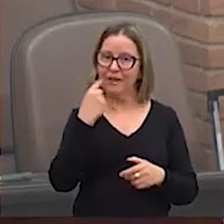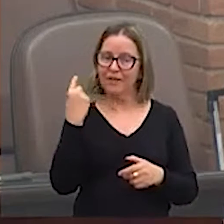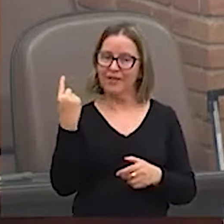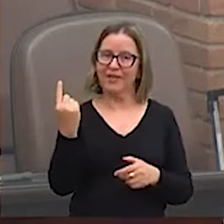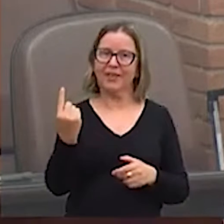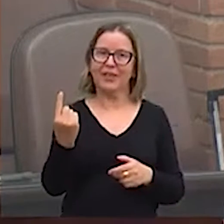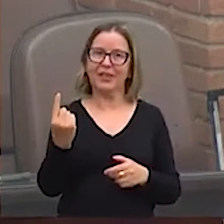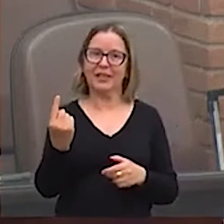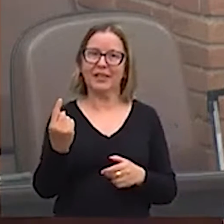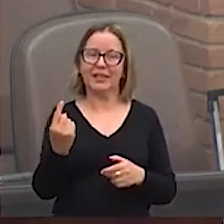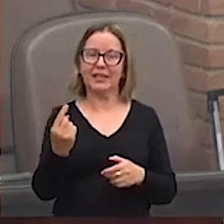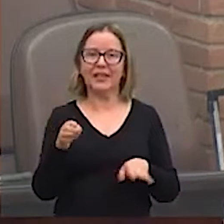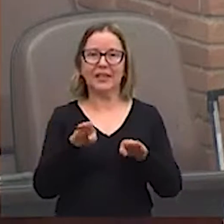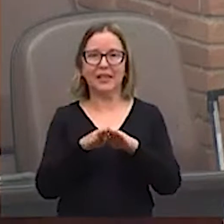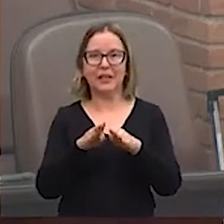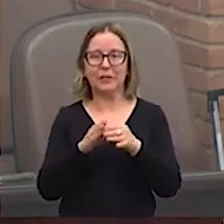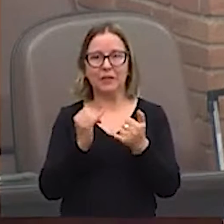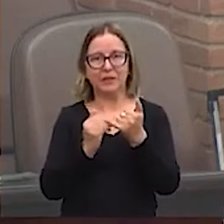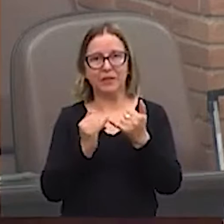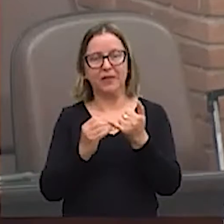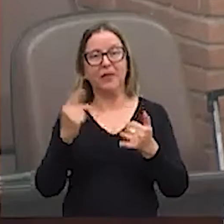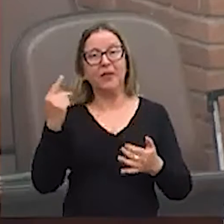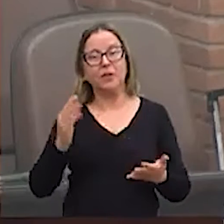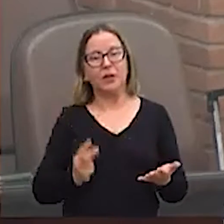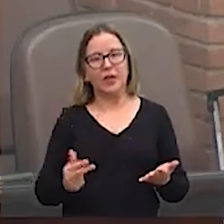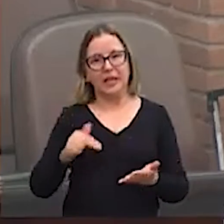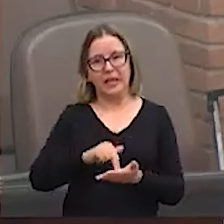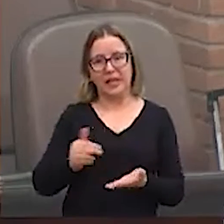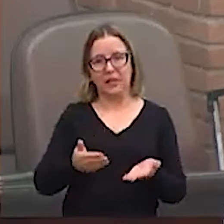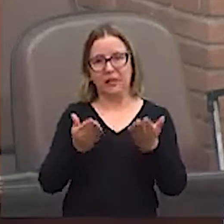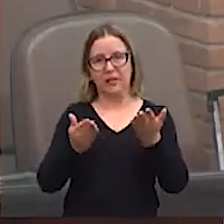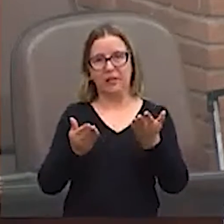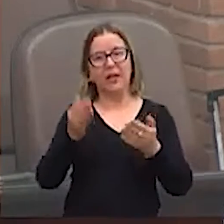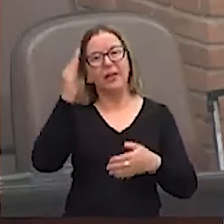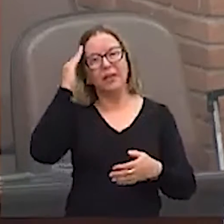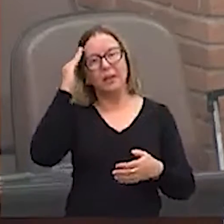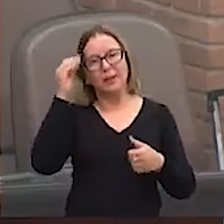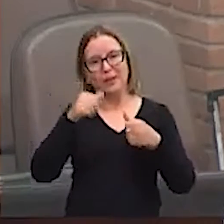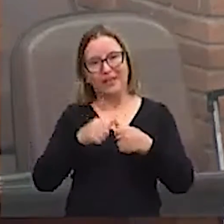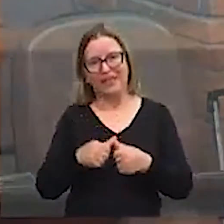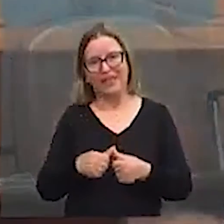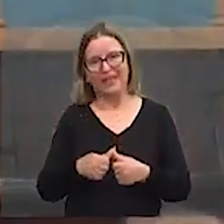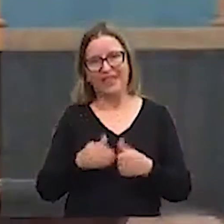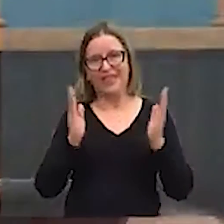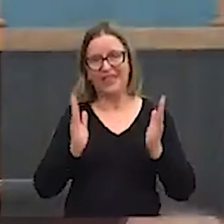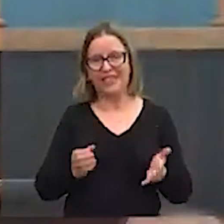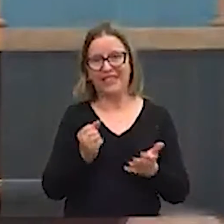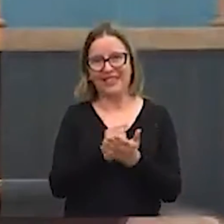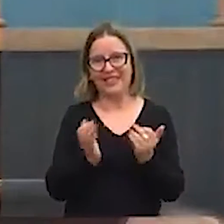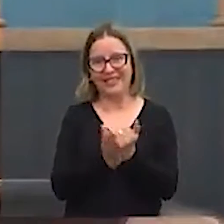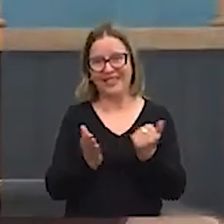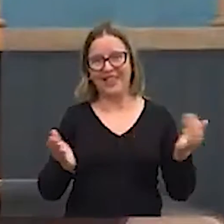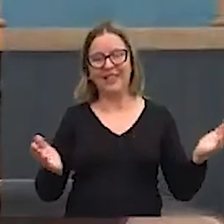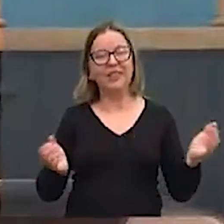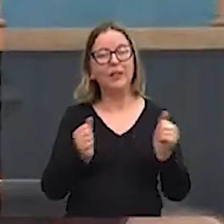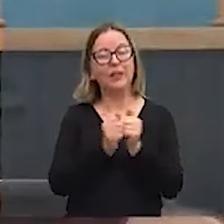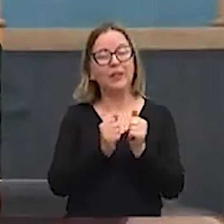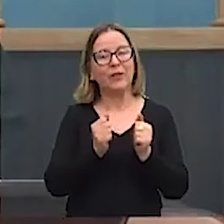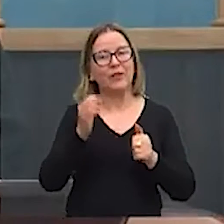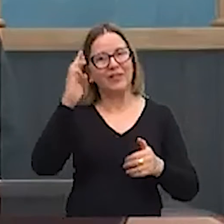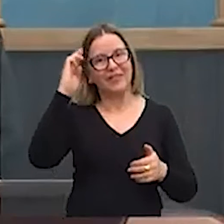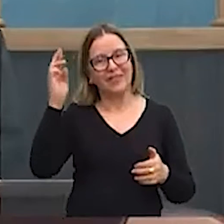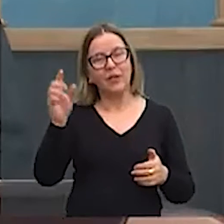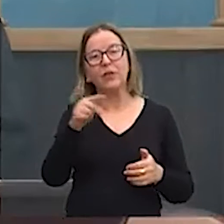seremos na semelhança da sua ressurreição. Sabendo isto, que foi crucificado com ele o